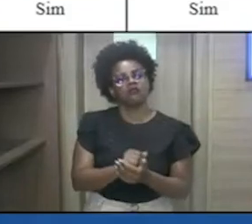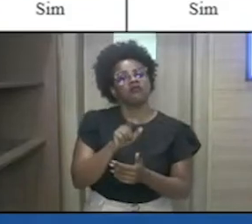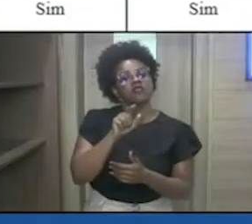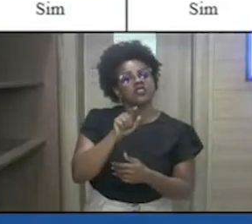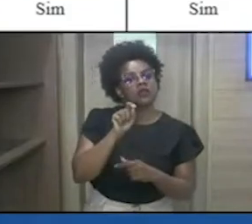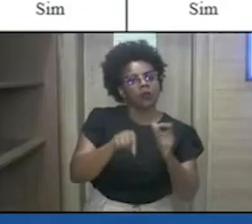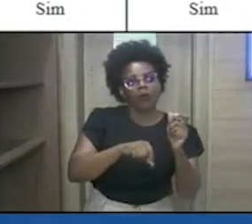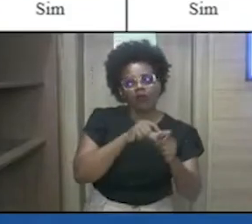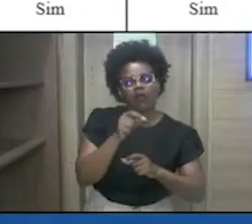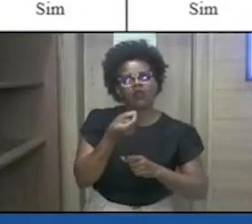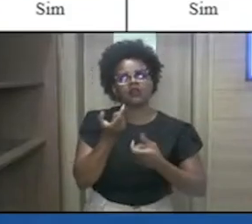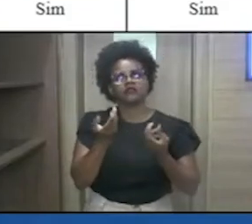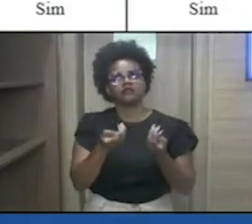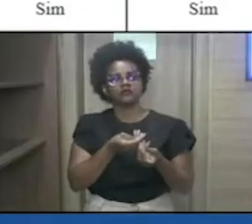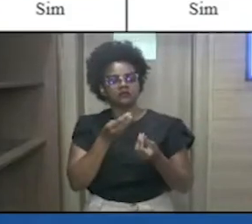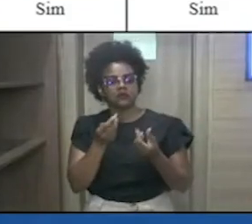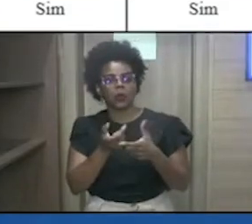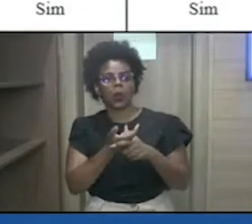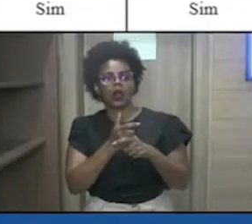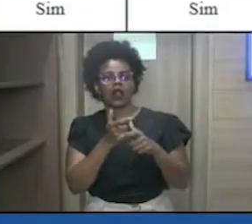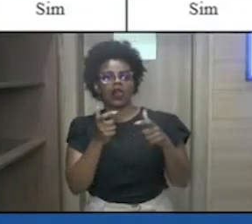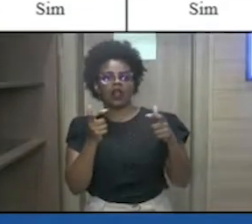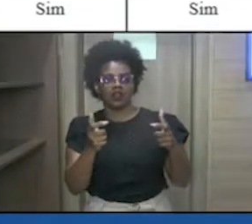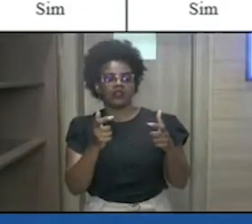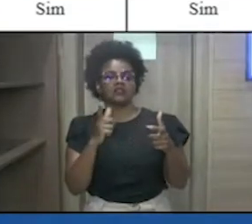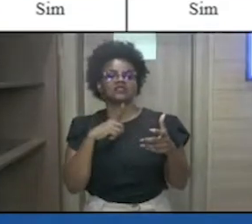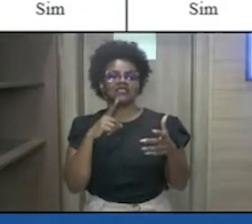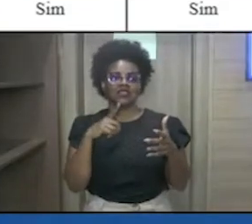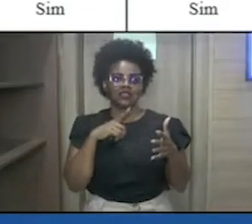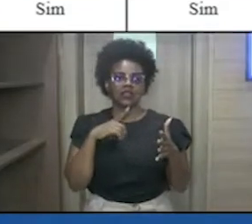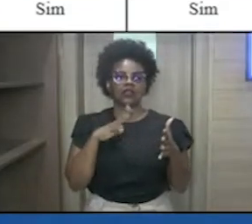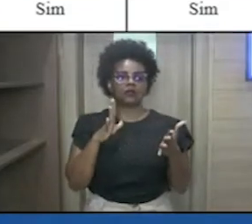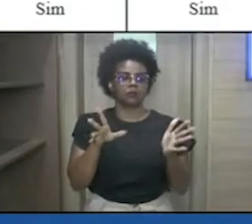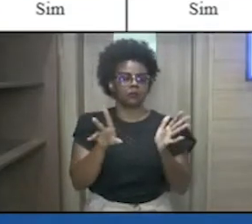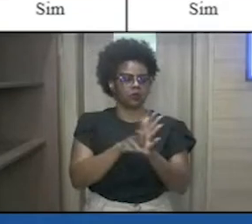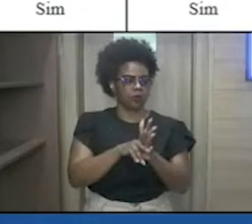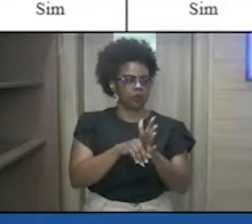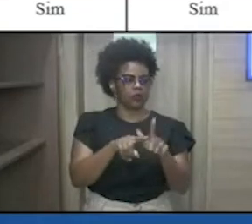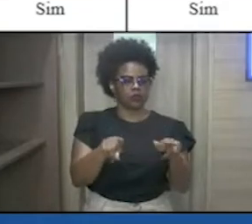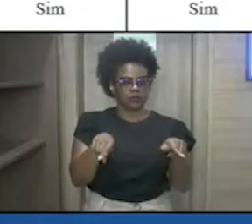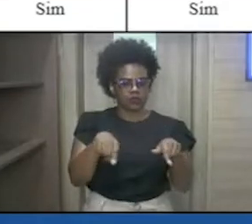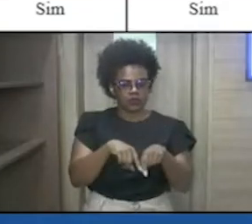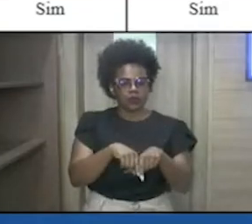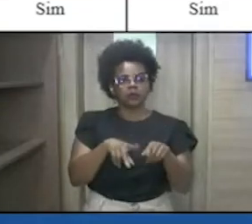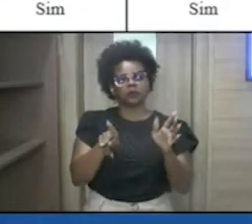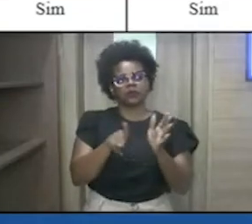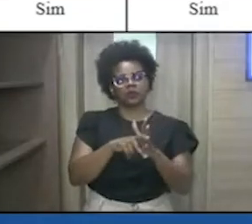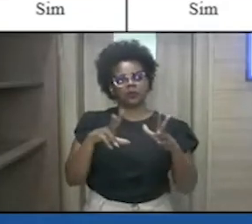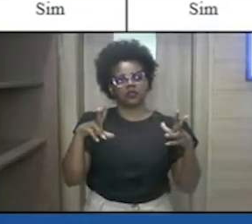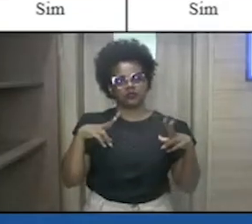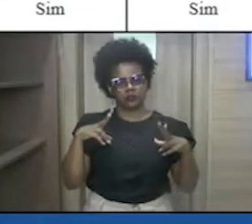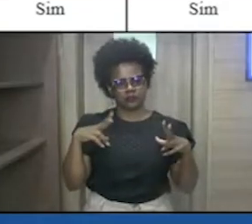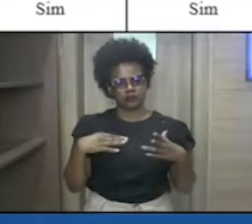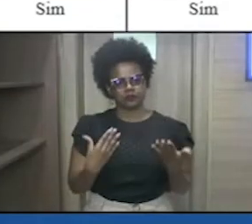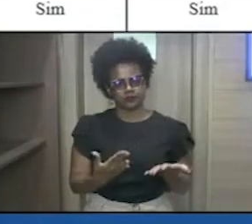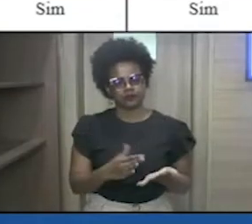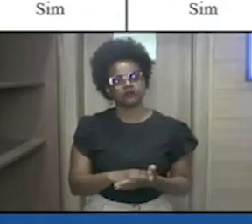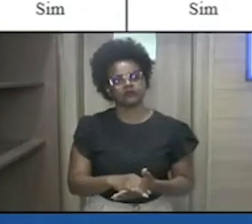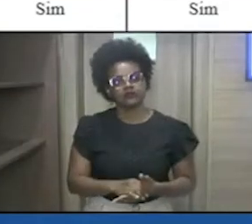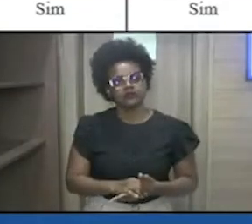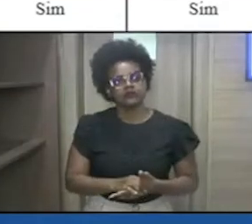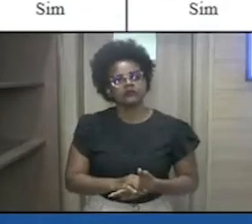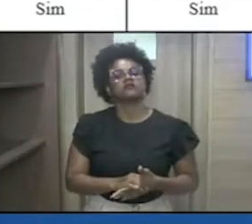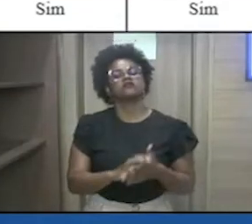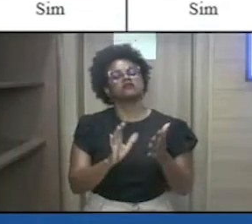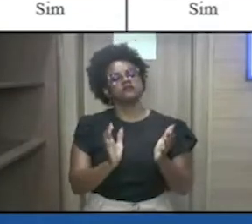tem aí um aumento da oferta da etapa laboratorial pelo setor privado, né? Então, você garante